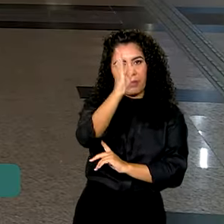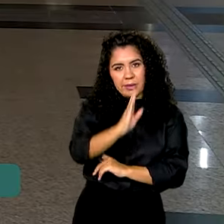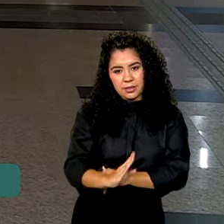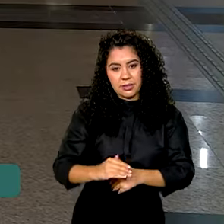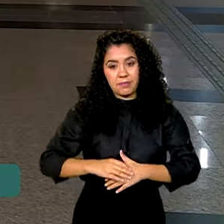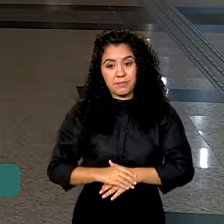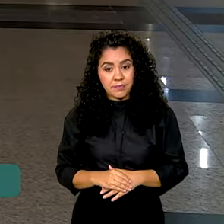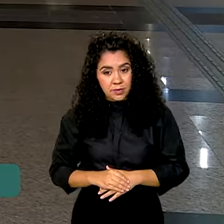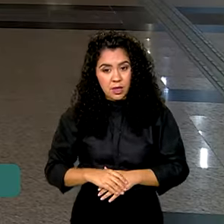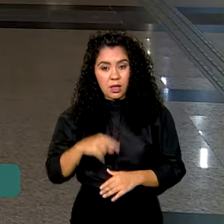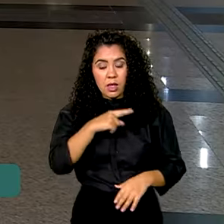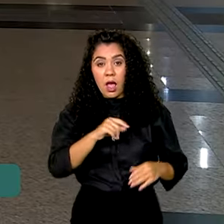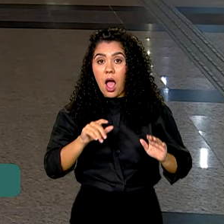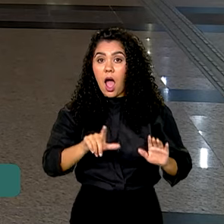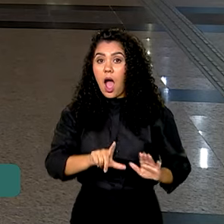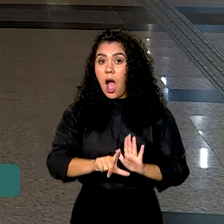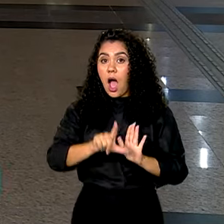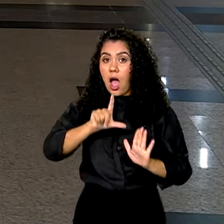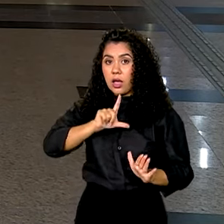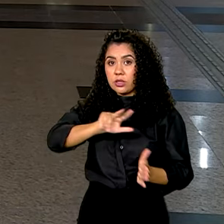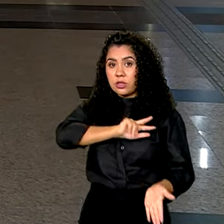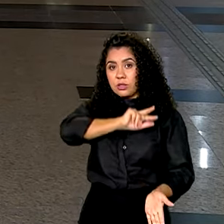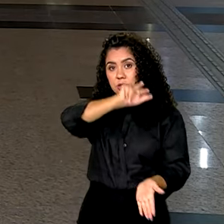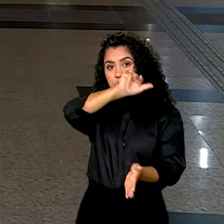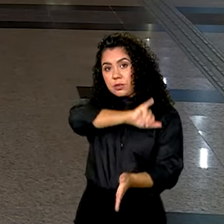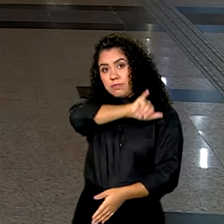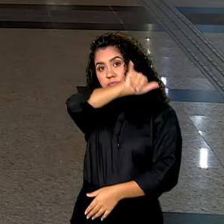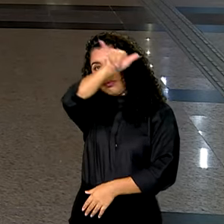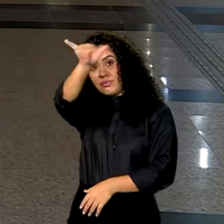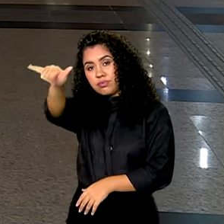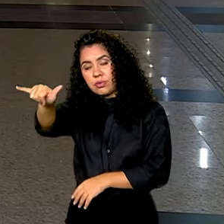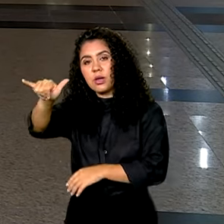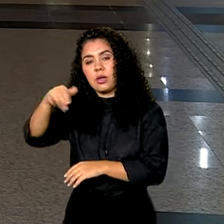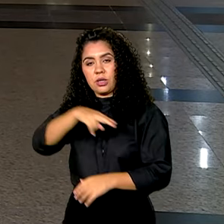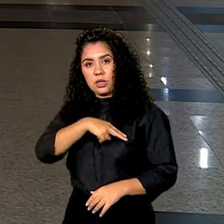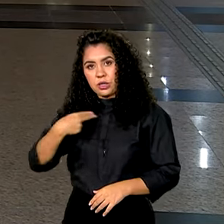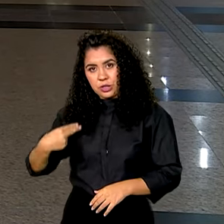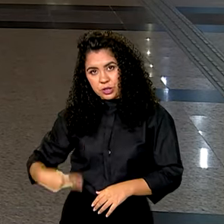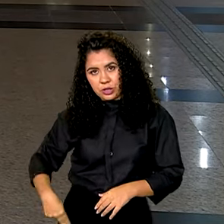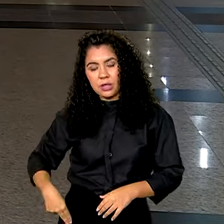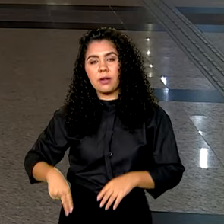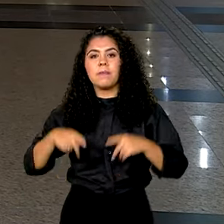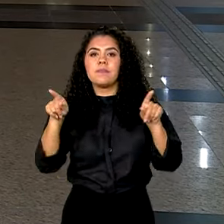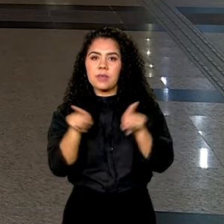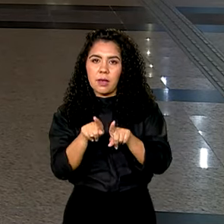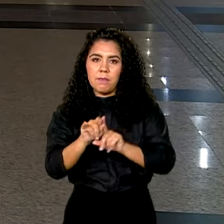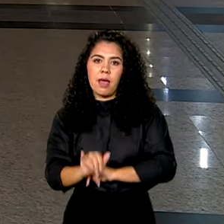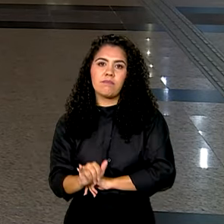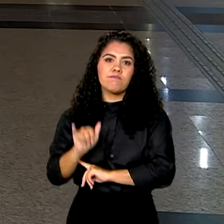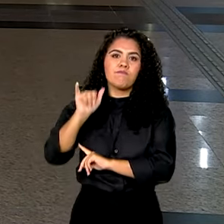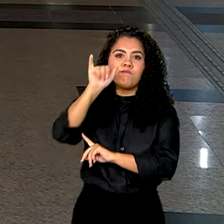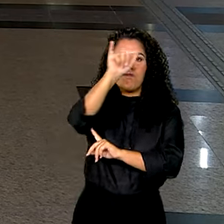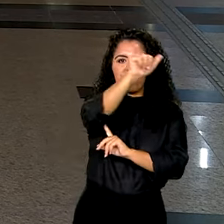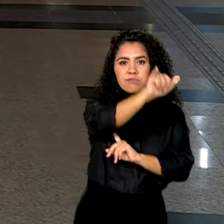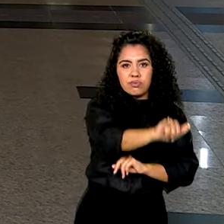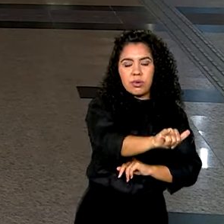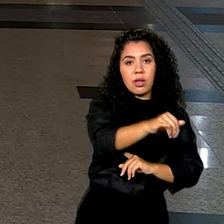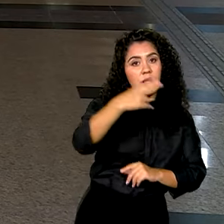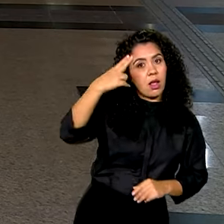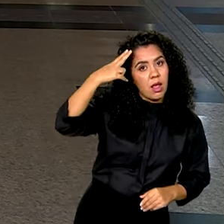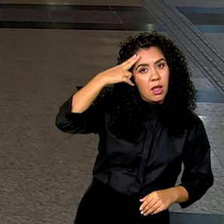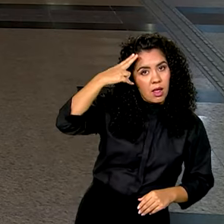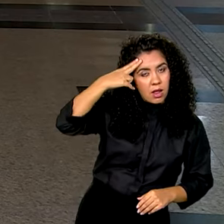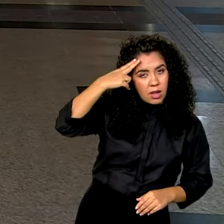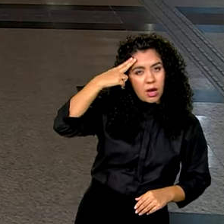antes de ir para a China o vice-presidente e a comitiva de ministros estiveram em missão oficial na Arábia